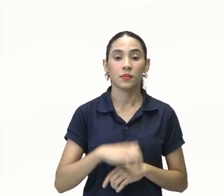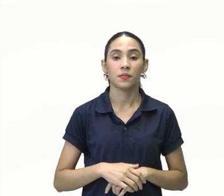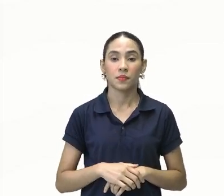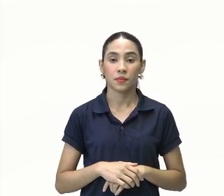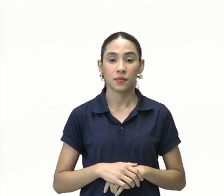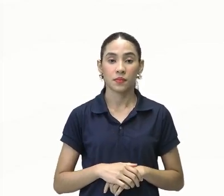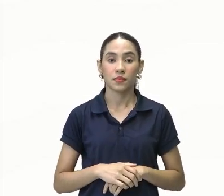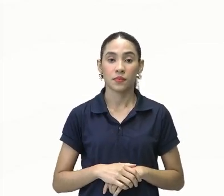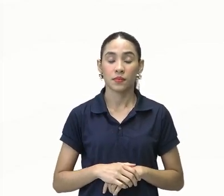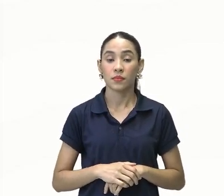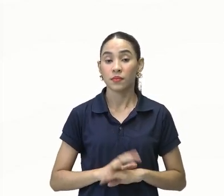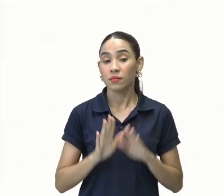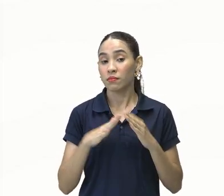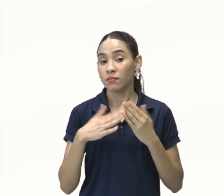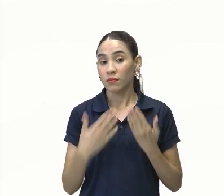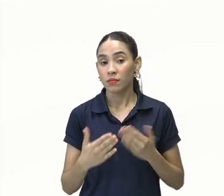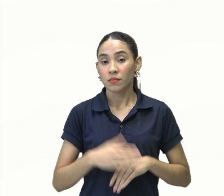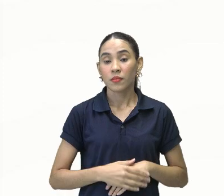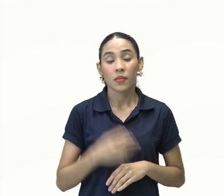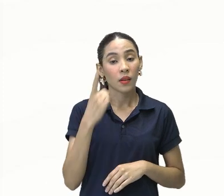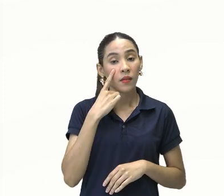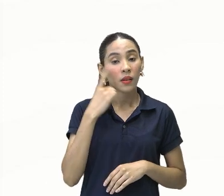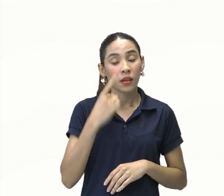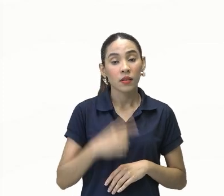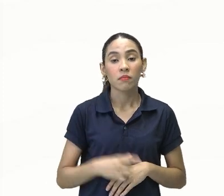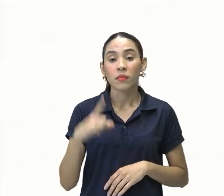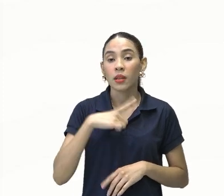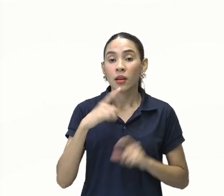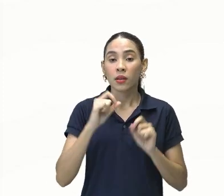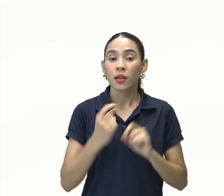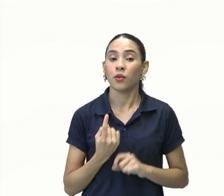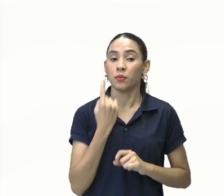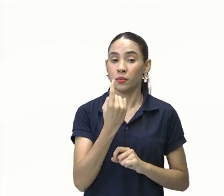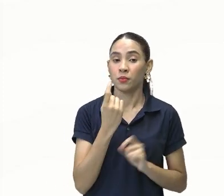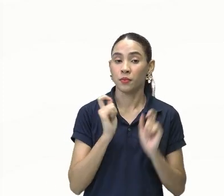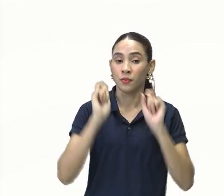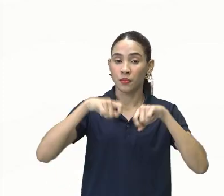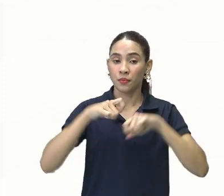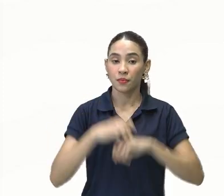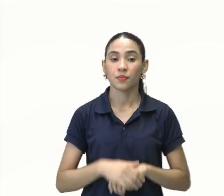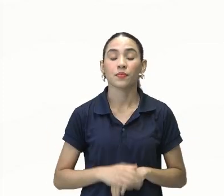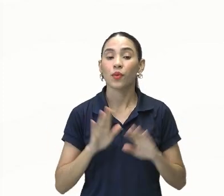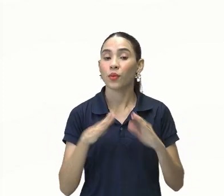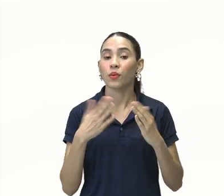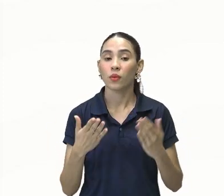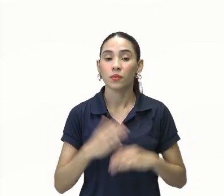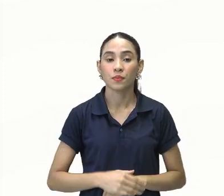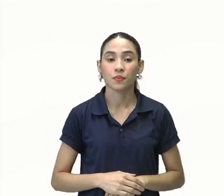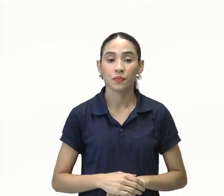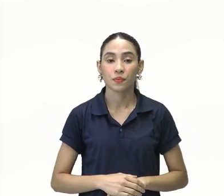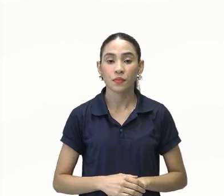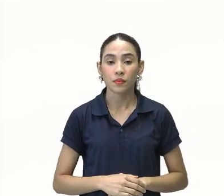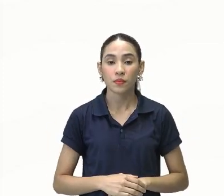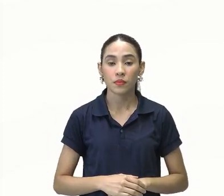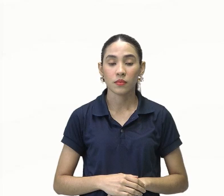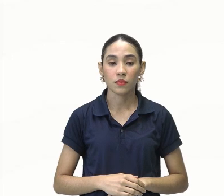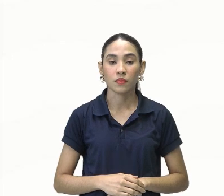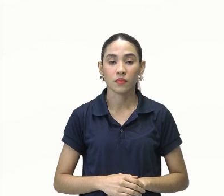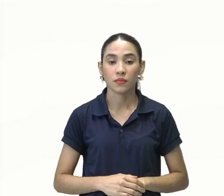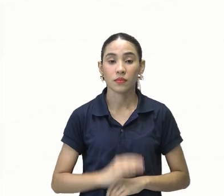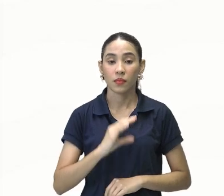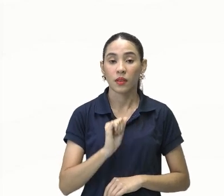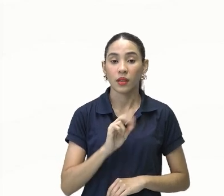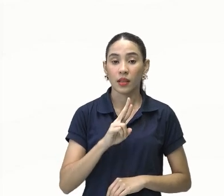bom? Então, vamos ver aqui que a gente tem uma possibilidade. Qual é? Vamos considerar